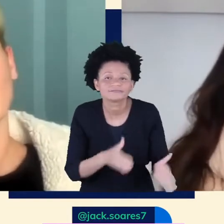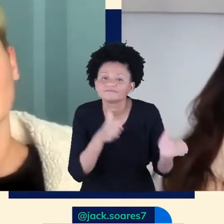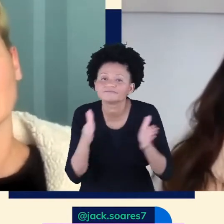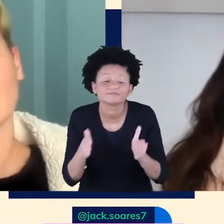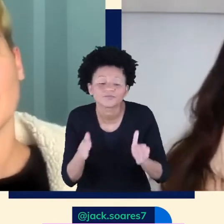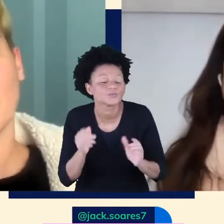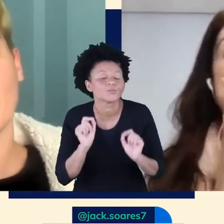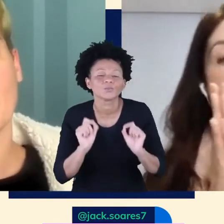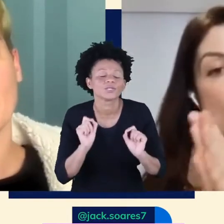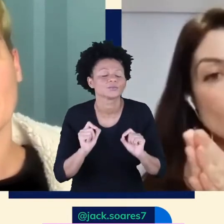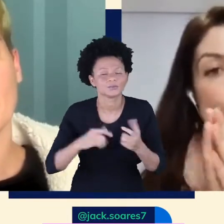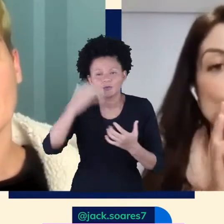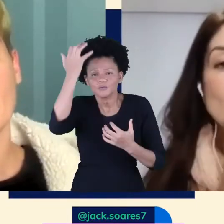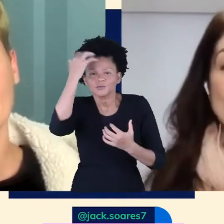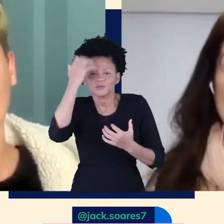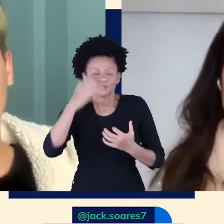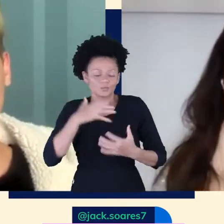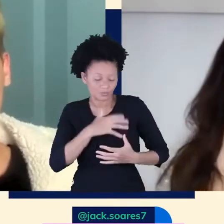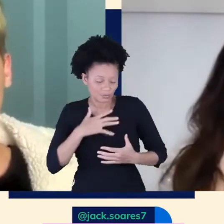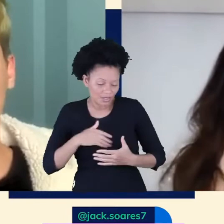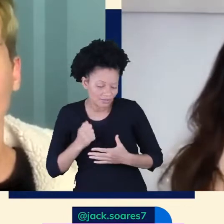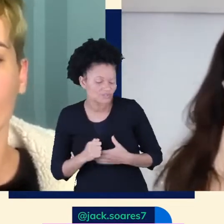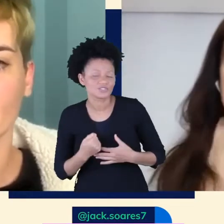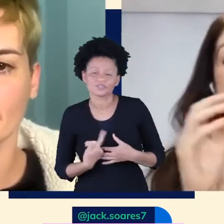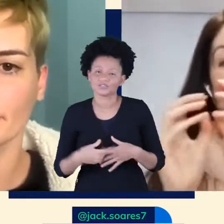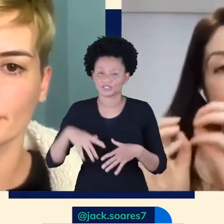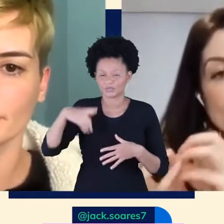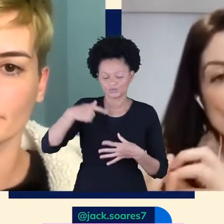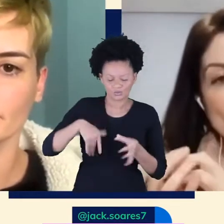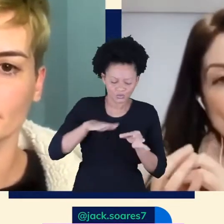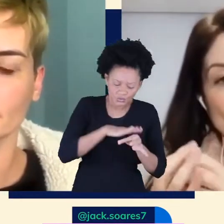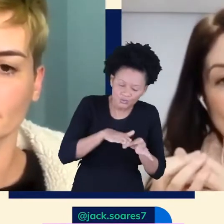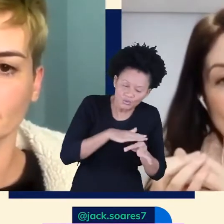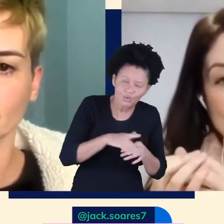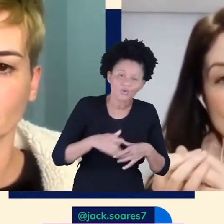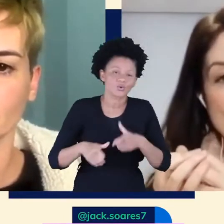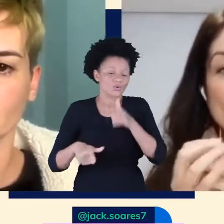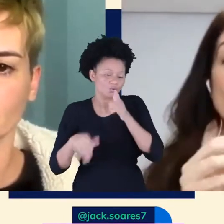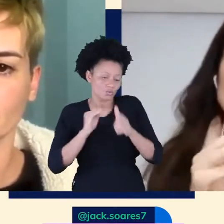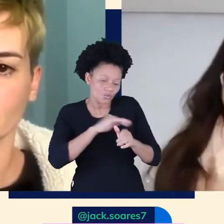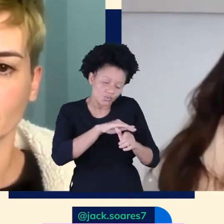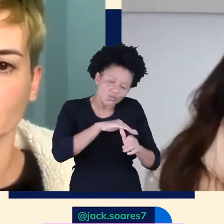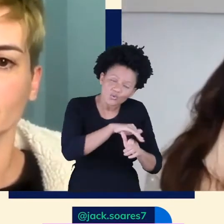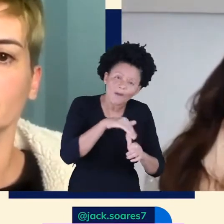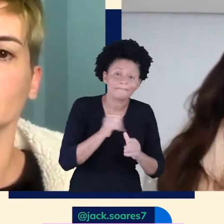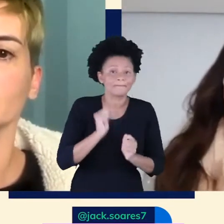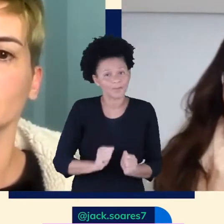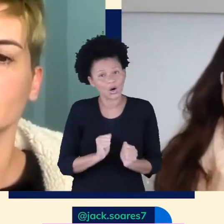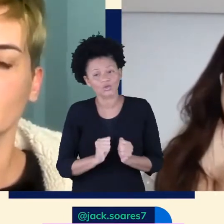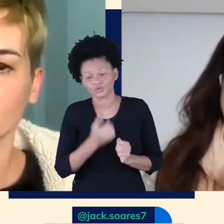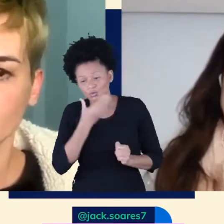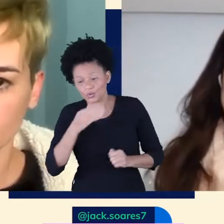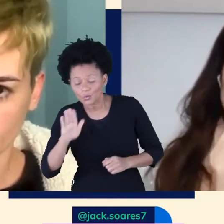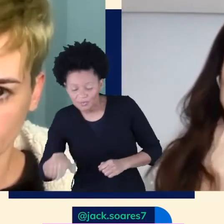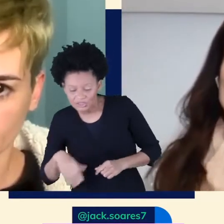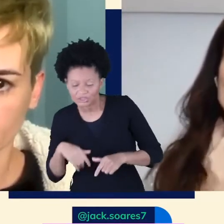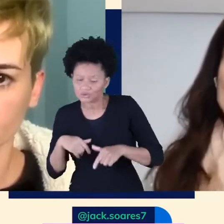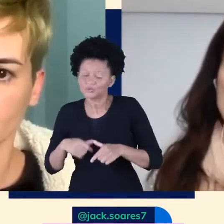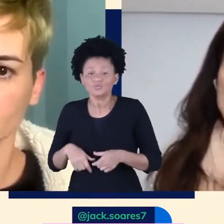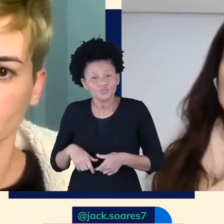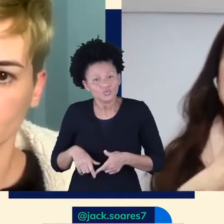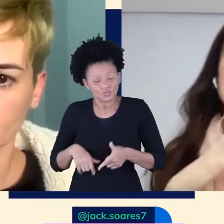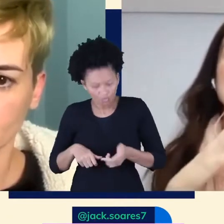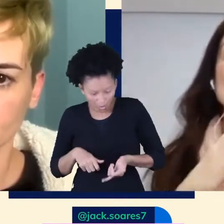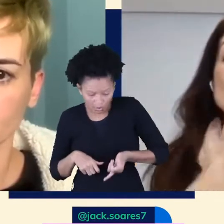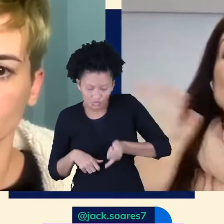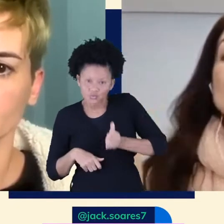da criança, se a gente toca nos genitais dela, pode ser que o menino tenha ereção e que a menina fique lubrificada. Isso